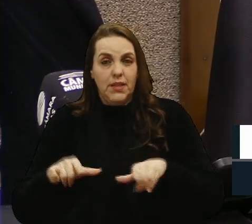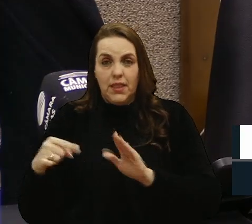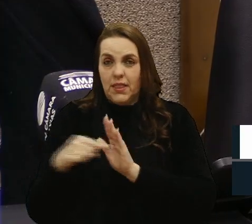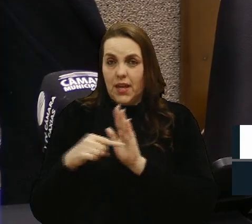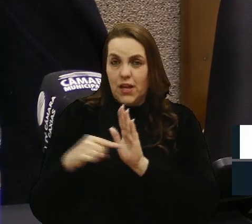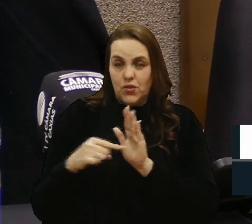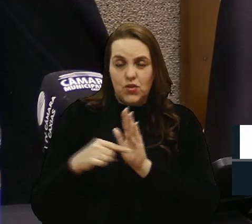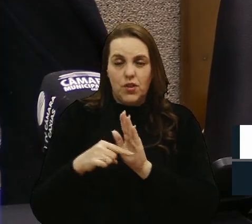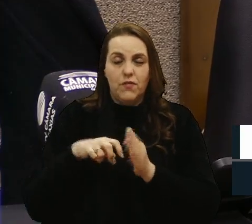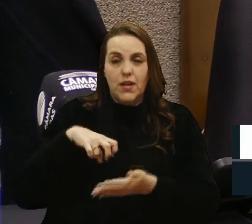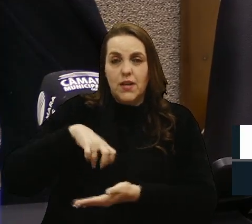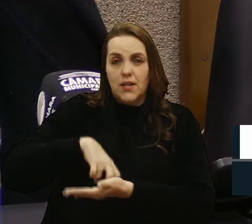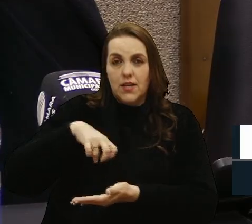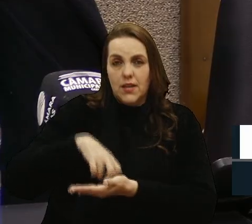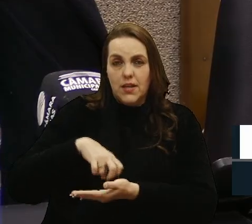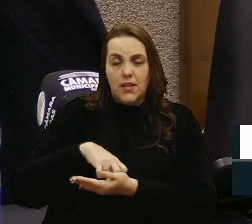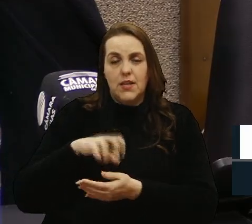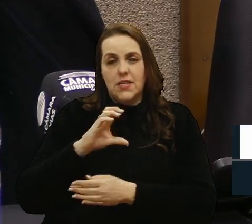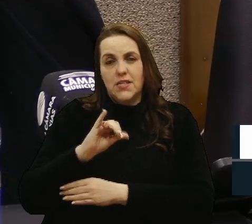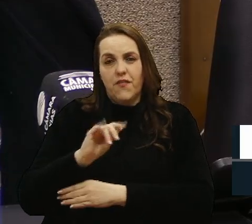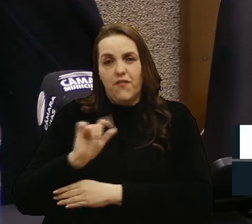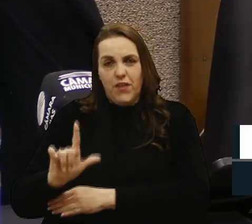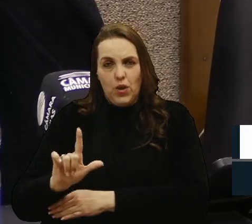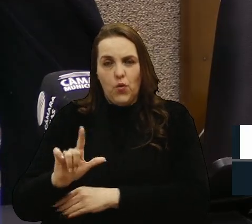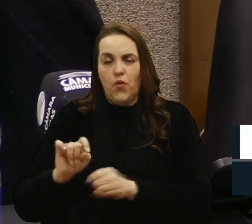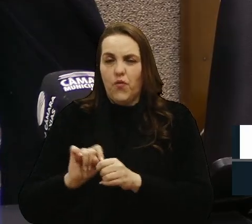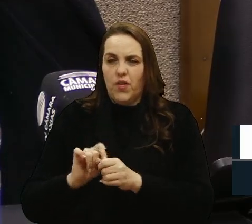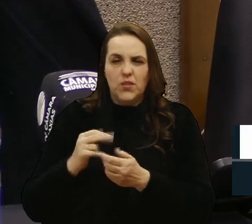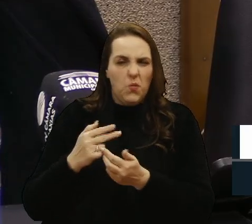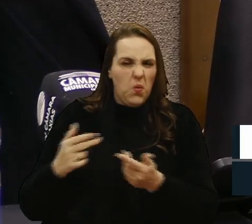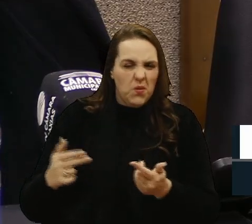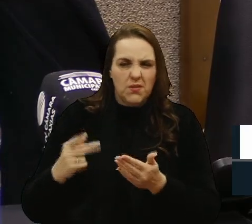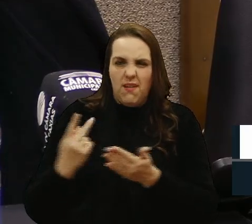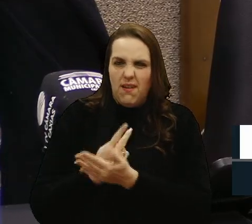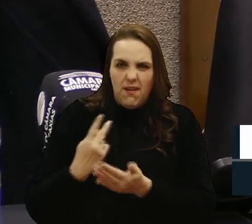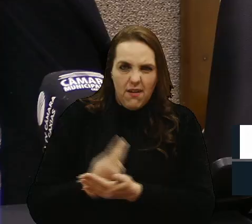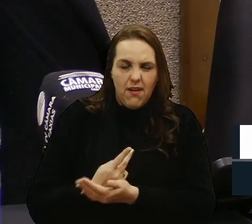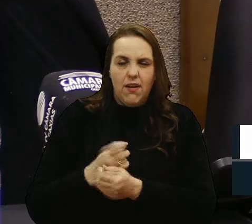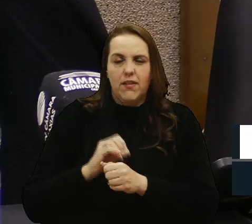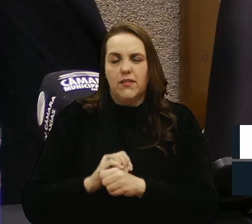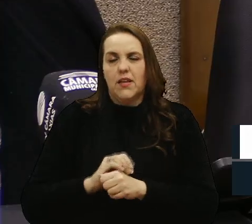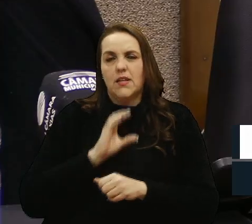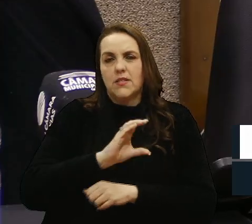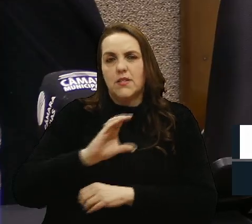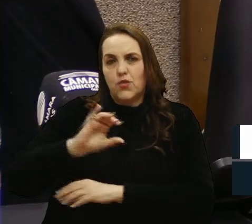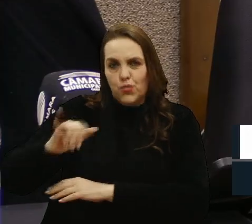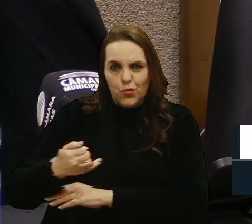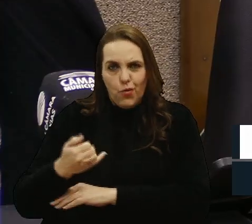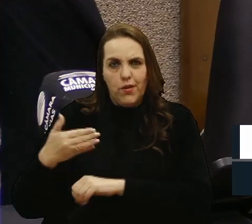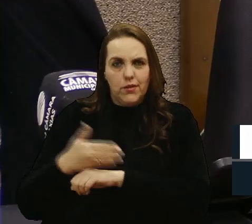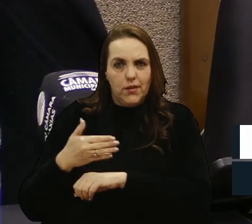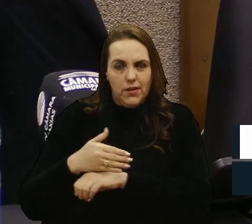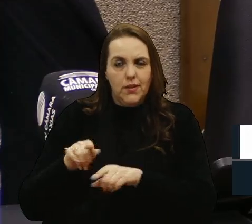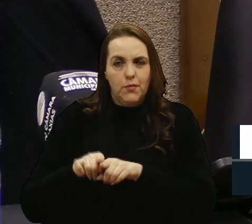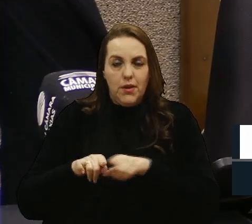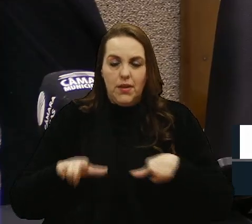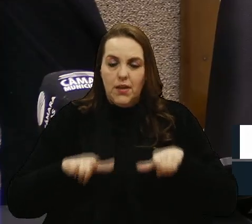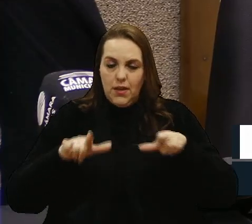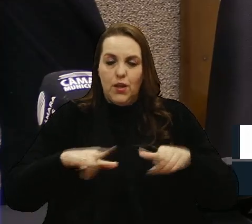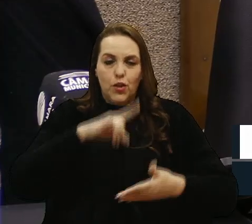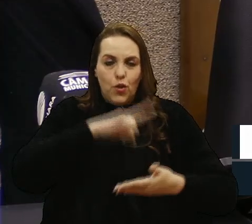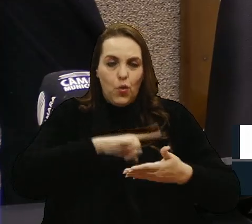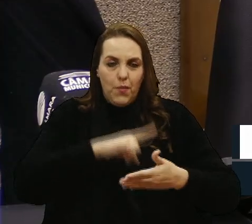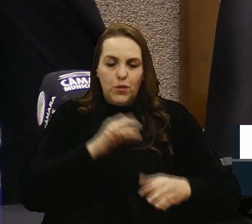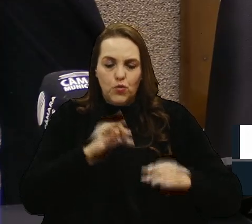Condenações Cíveis por ato de improbidade administrativa, inegibilidade do Conselho Nacional de Justiça, a certidão judicial